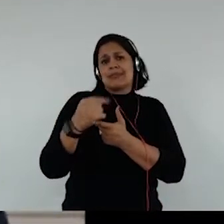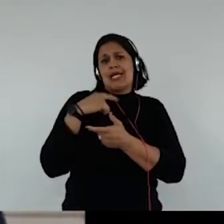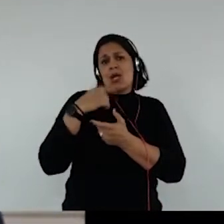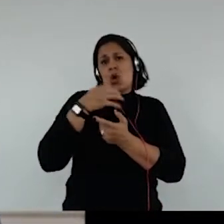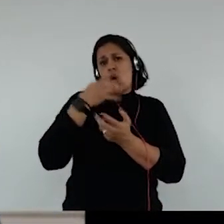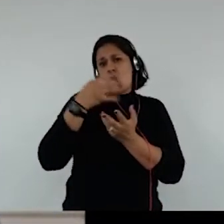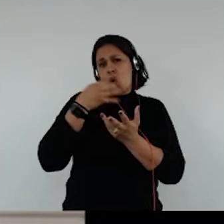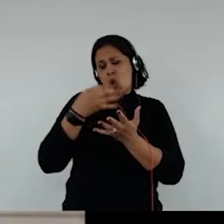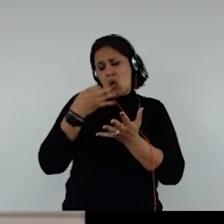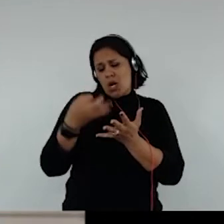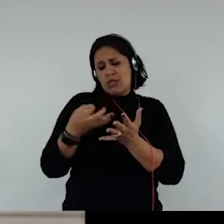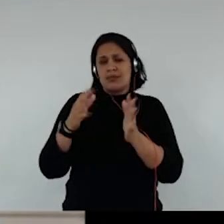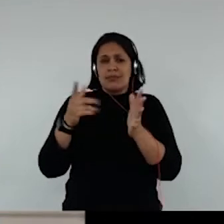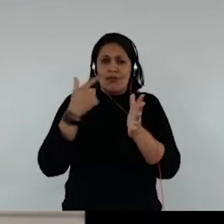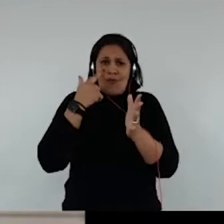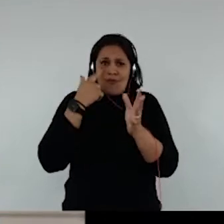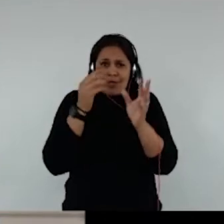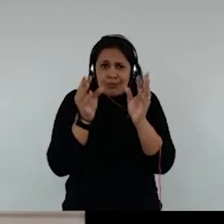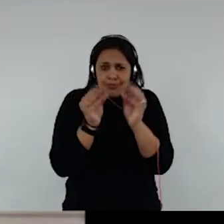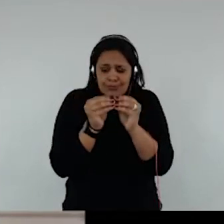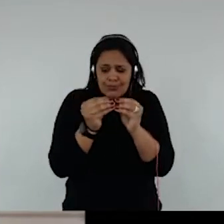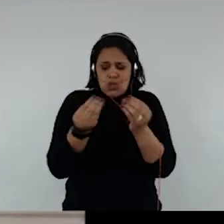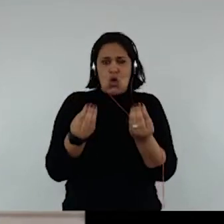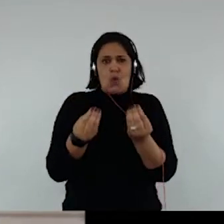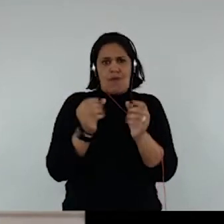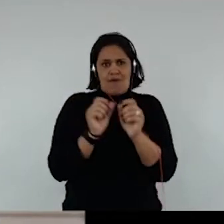observações importantes, eu vou tentar reduzi-las